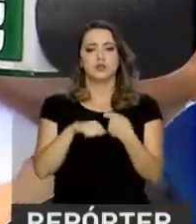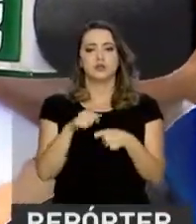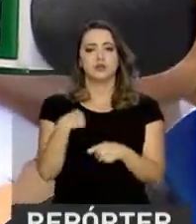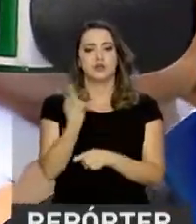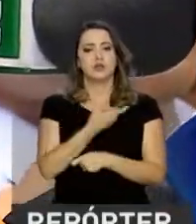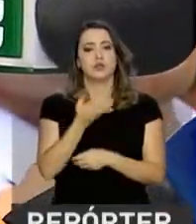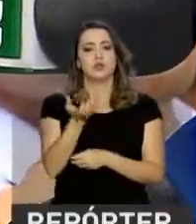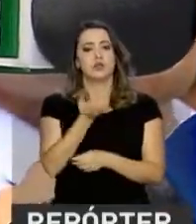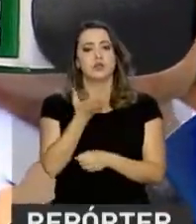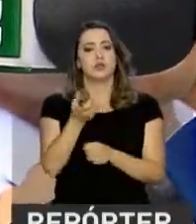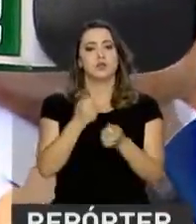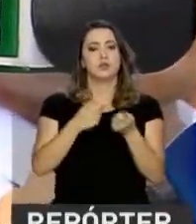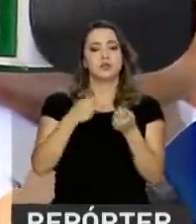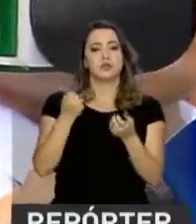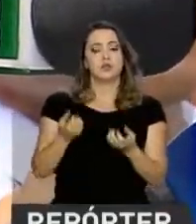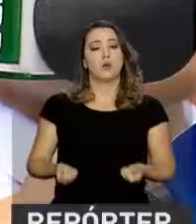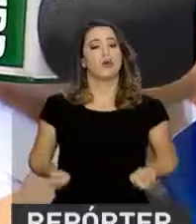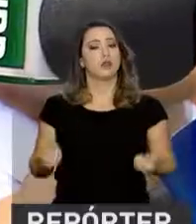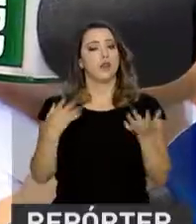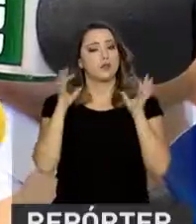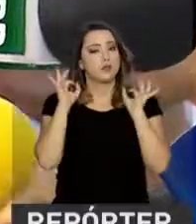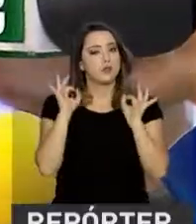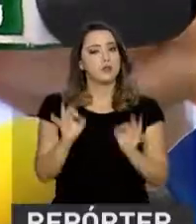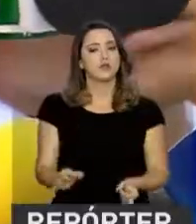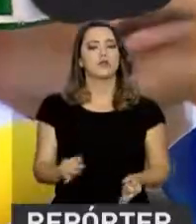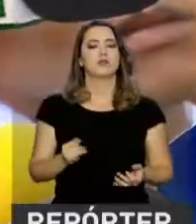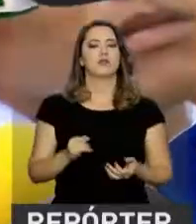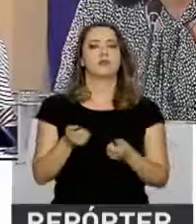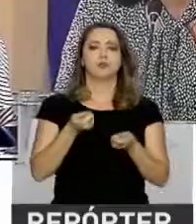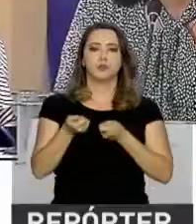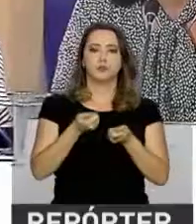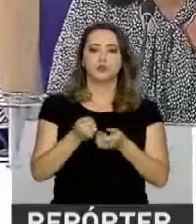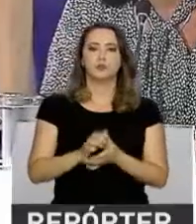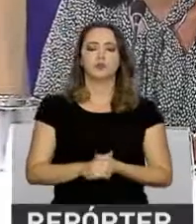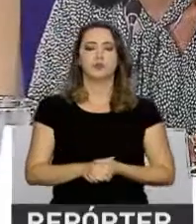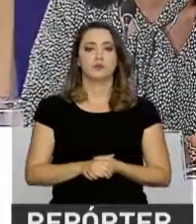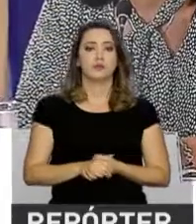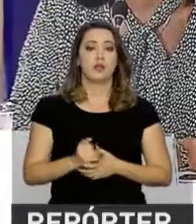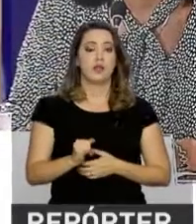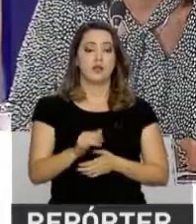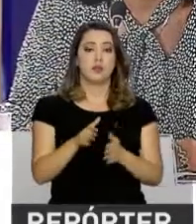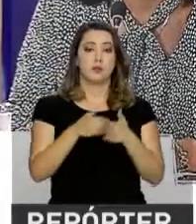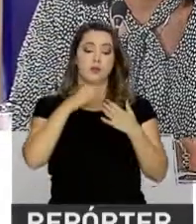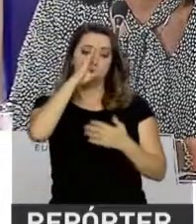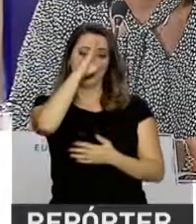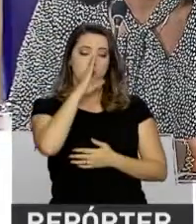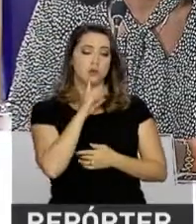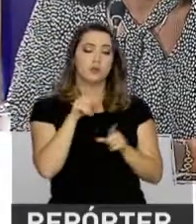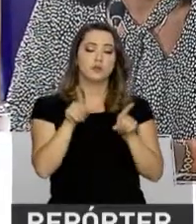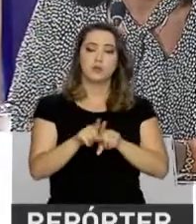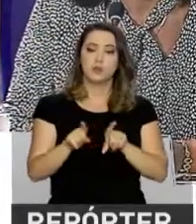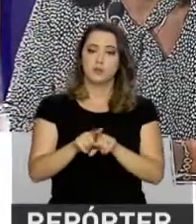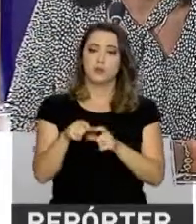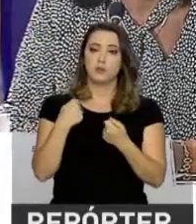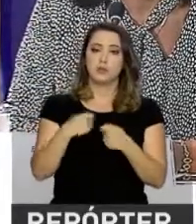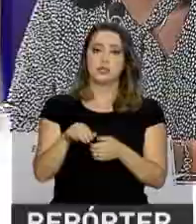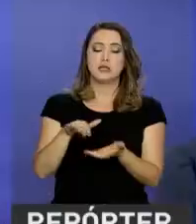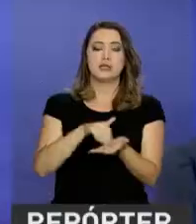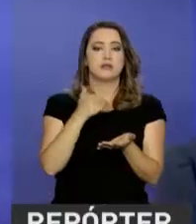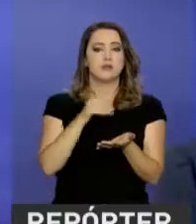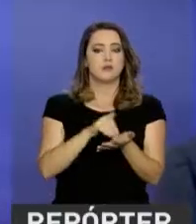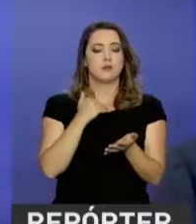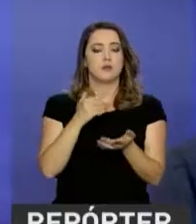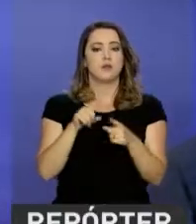que nós queremos é que o gasto seja justo e devidamente monitorado. Quem pediu a isenção de taxa também precisa fazer a